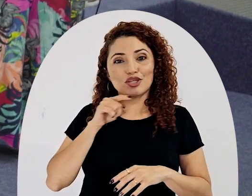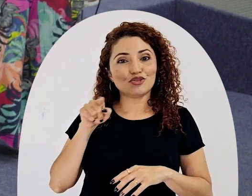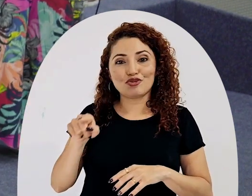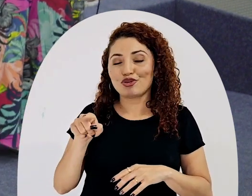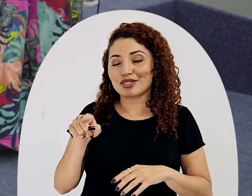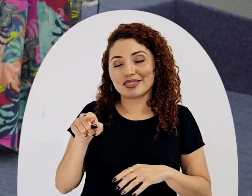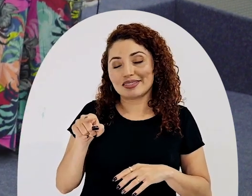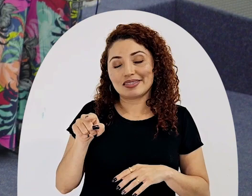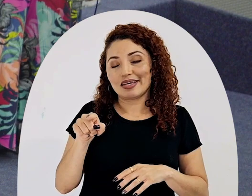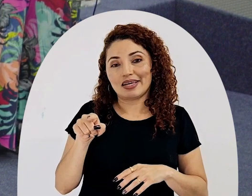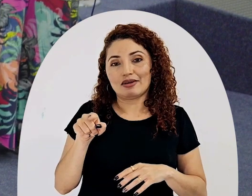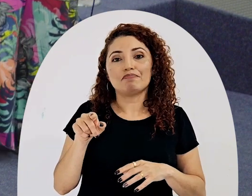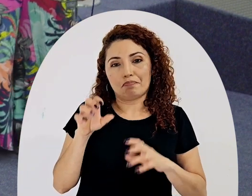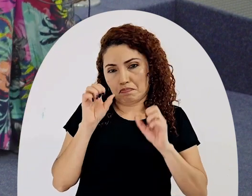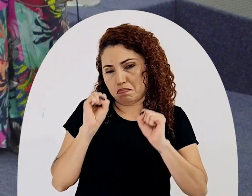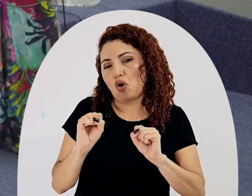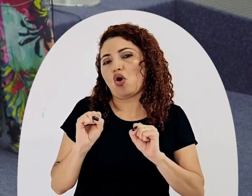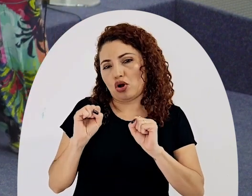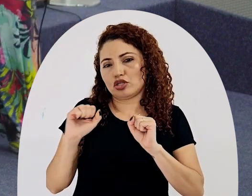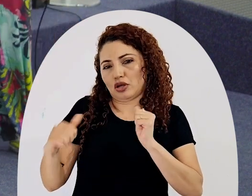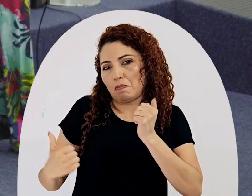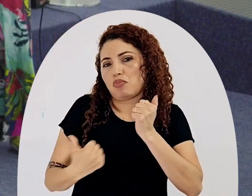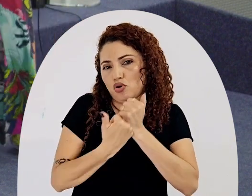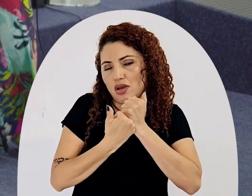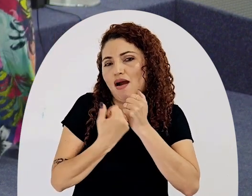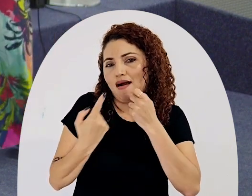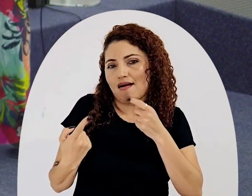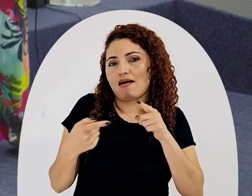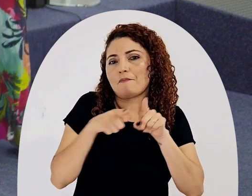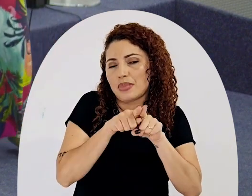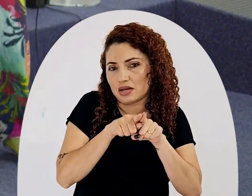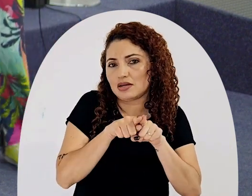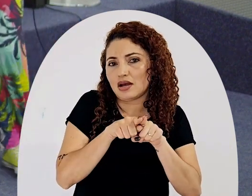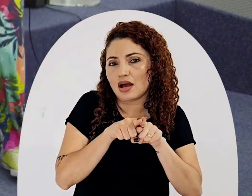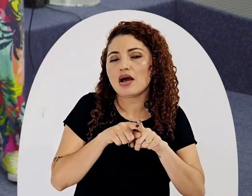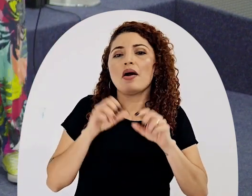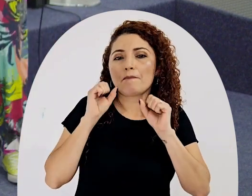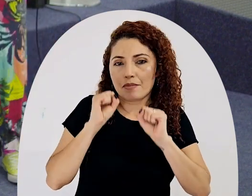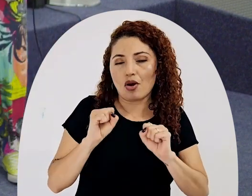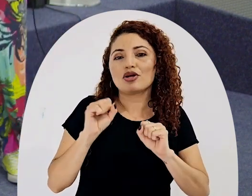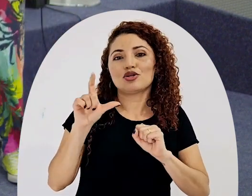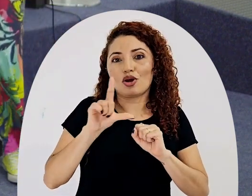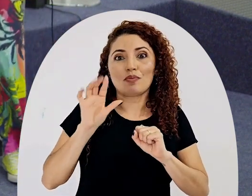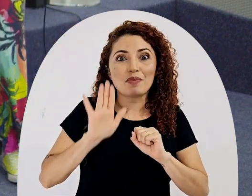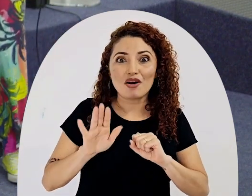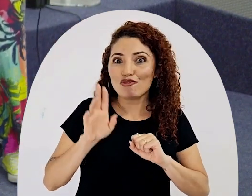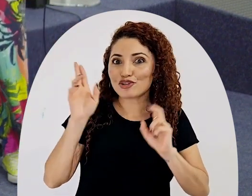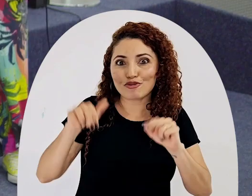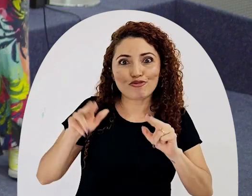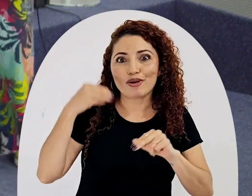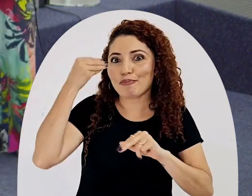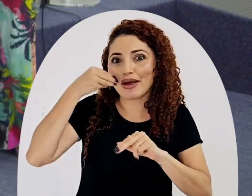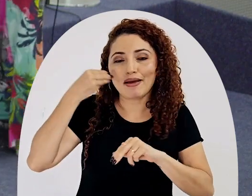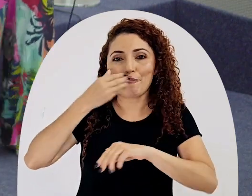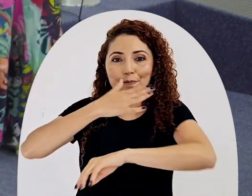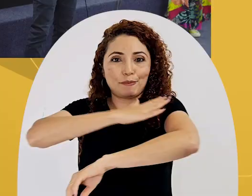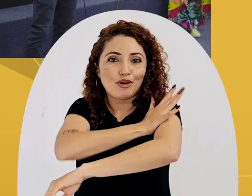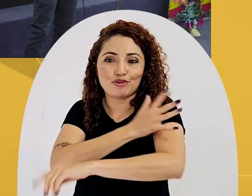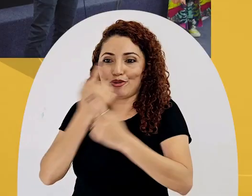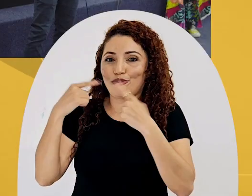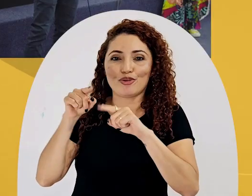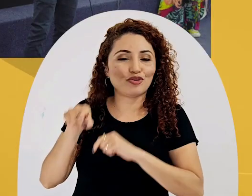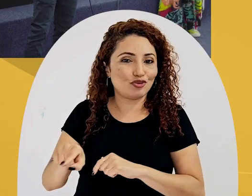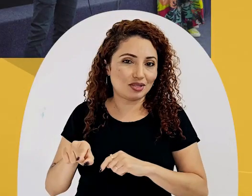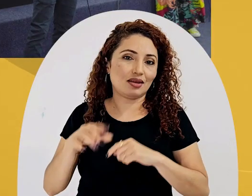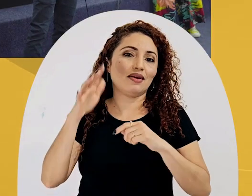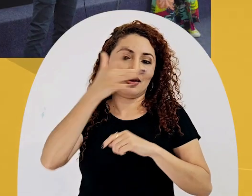pode ser super aliada, já puxando assunto sobre como ser uma pessoa aliada. E eu confio nisso, sabe? Mas as pessoas podem ser